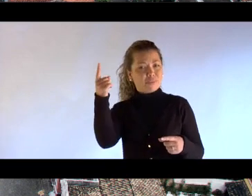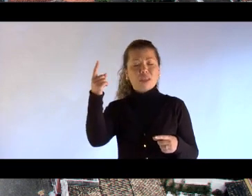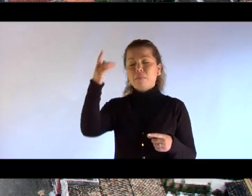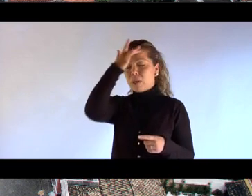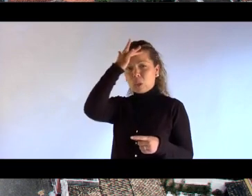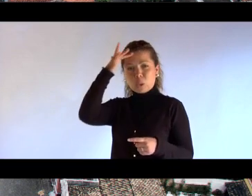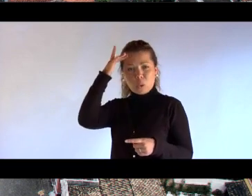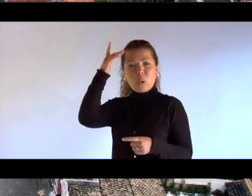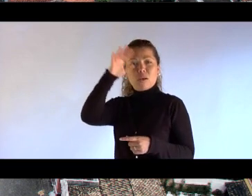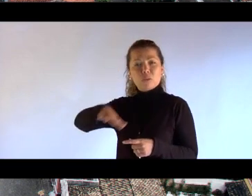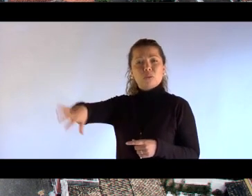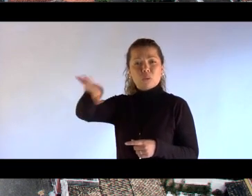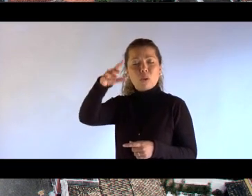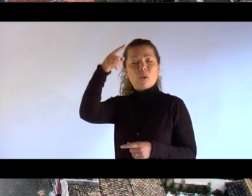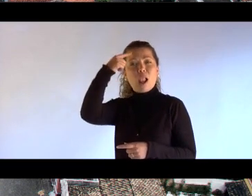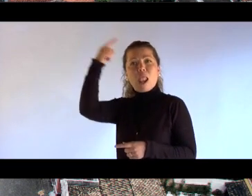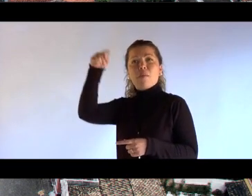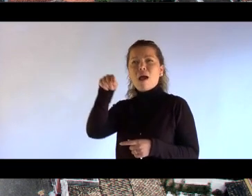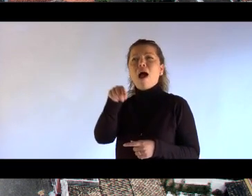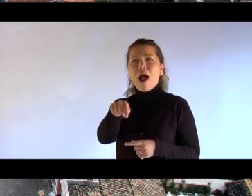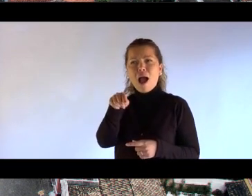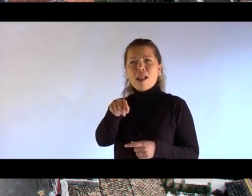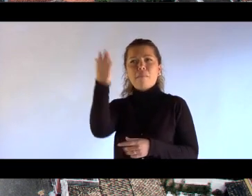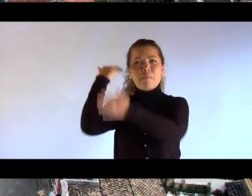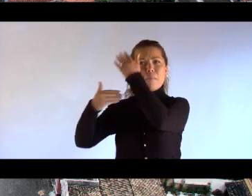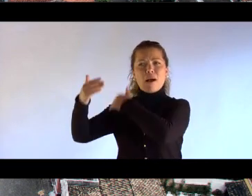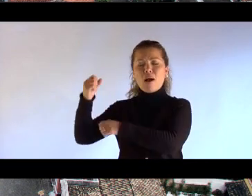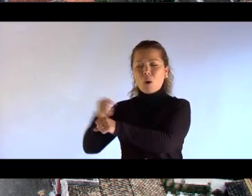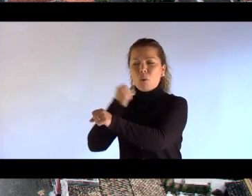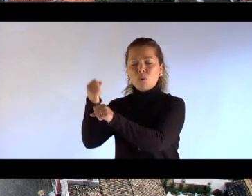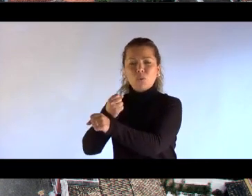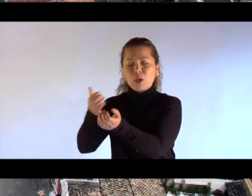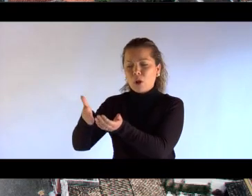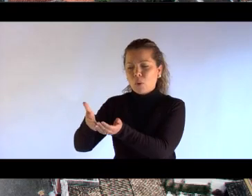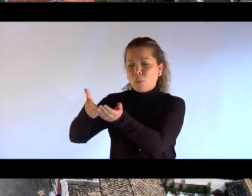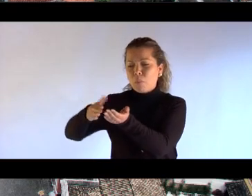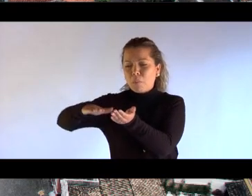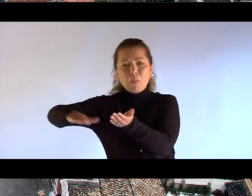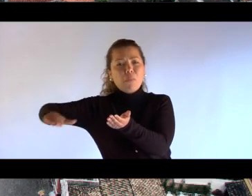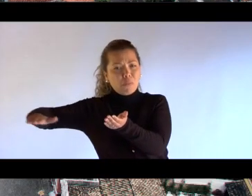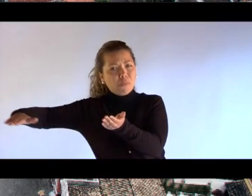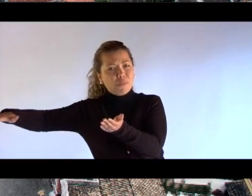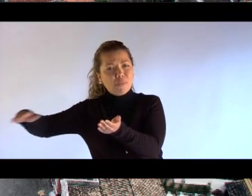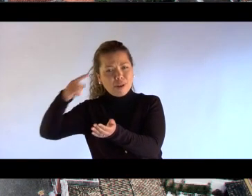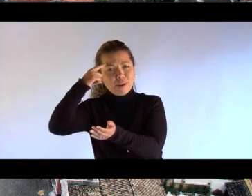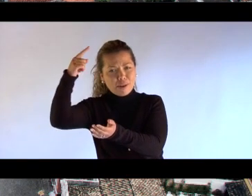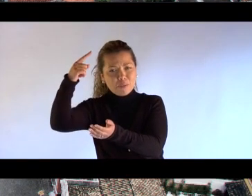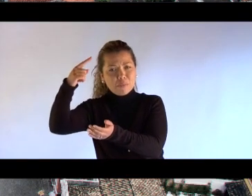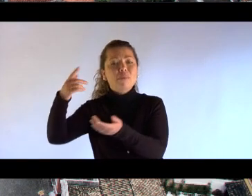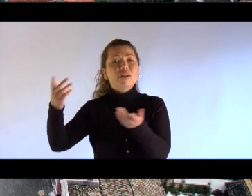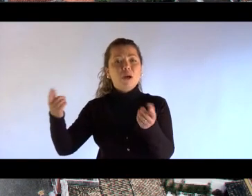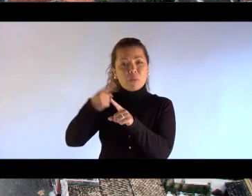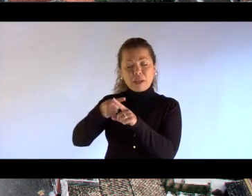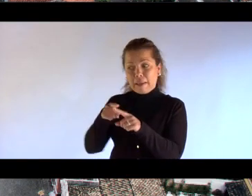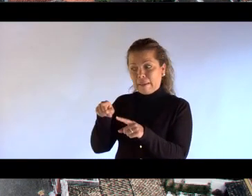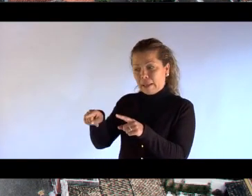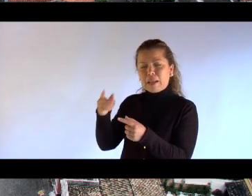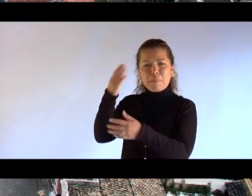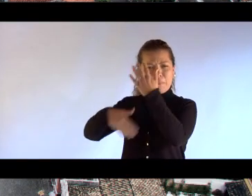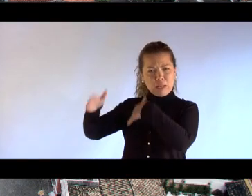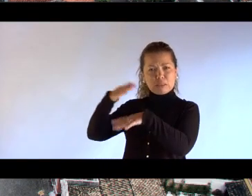sua formação histórica esses elementos e as relações tecidas com a natureza. O Morro da Espia,